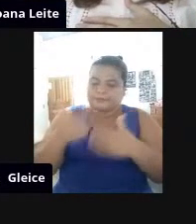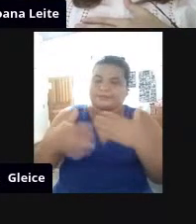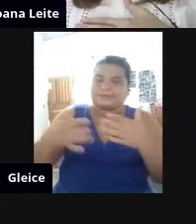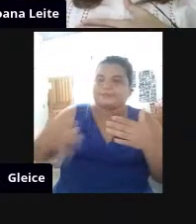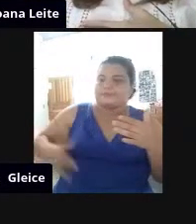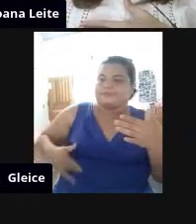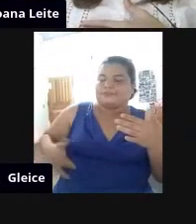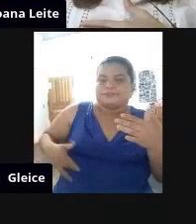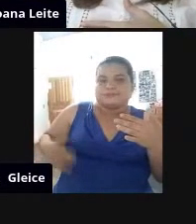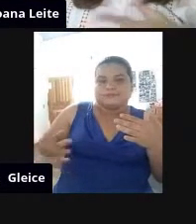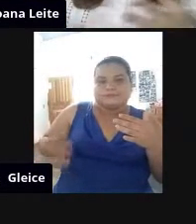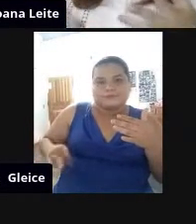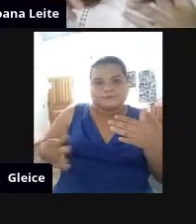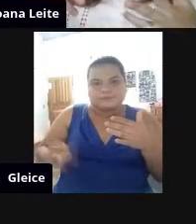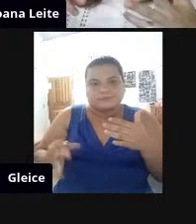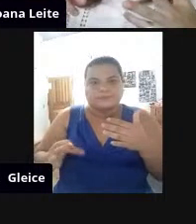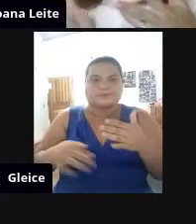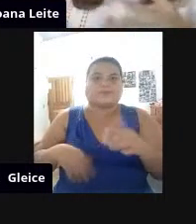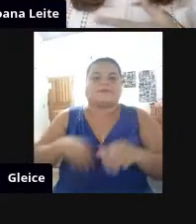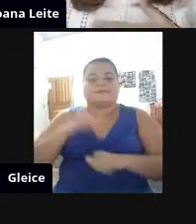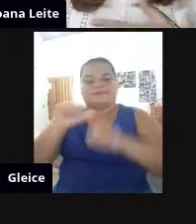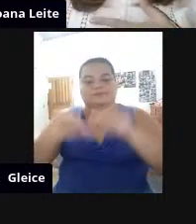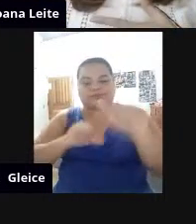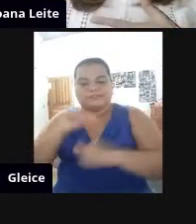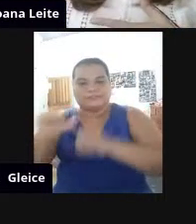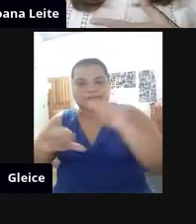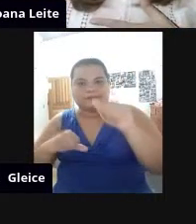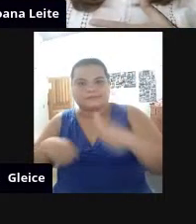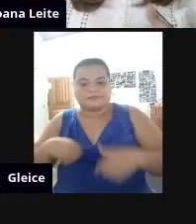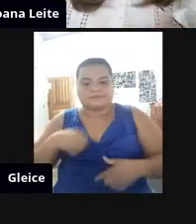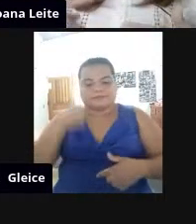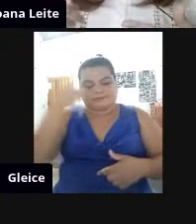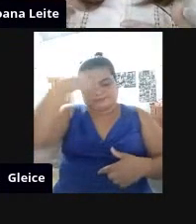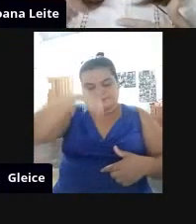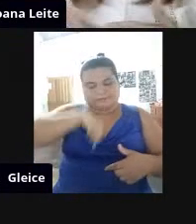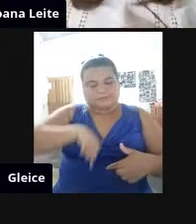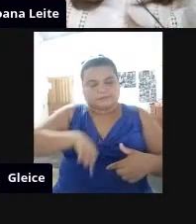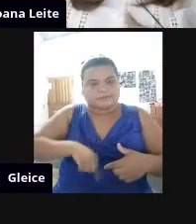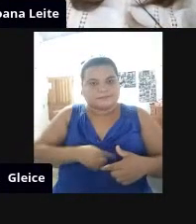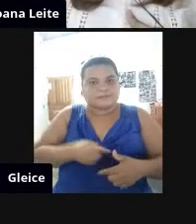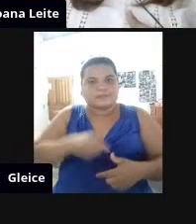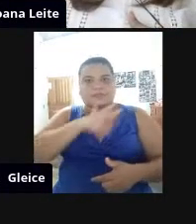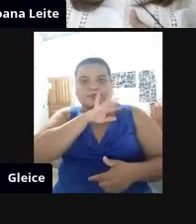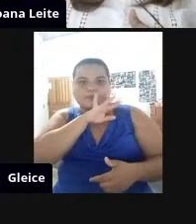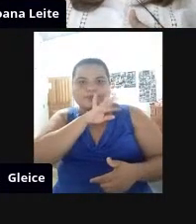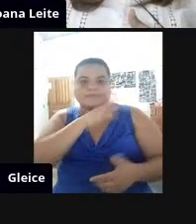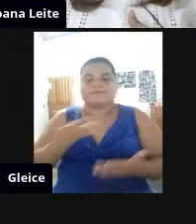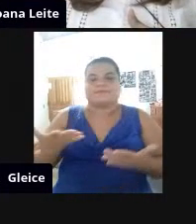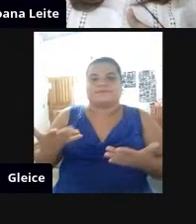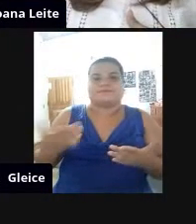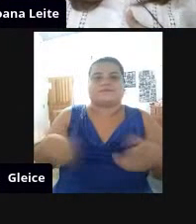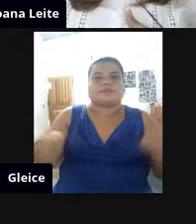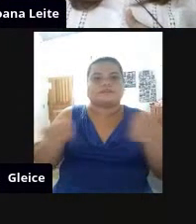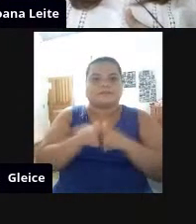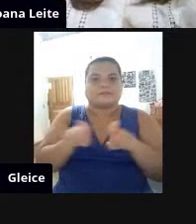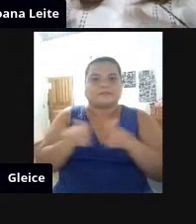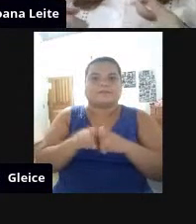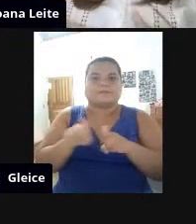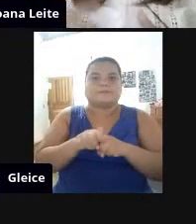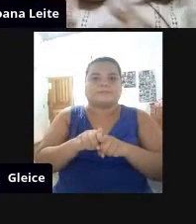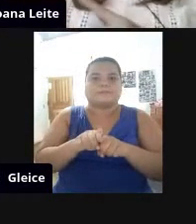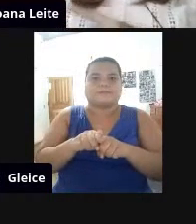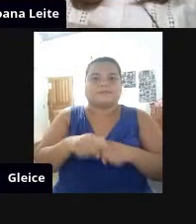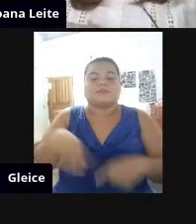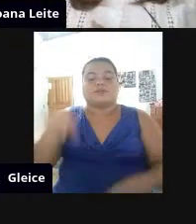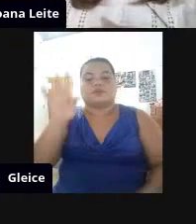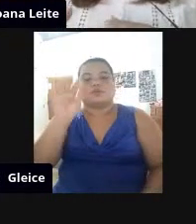alteração da mucosa intestinal, má digestão dos alimentos e internalização dessas substâncias tóxicas. Né? Então,